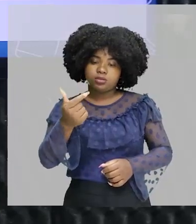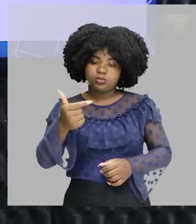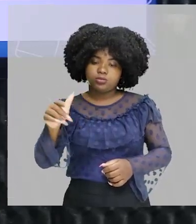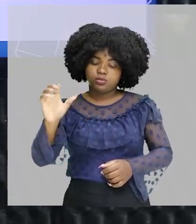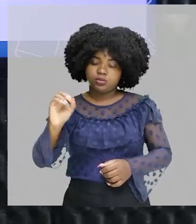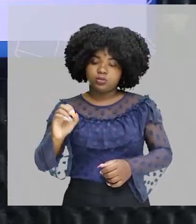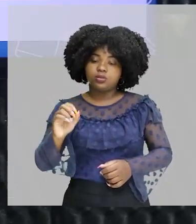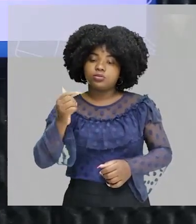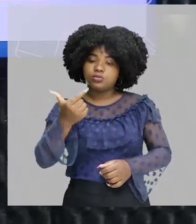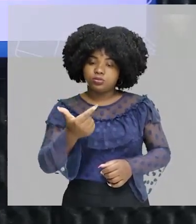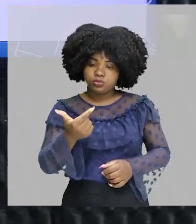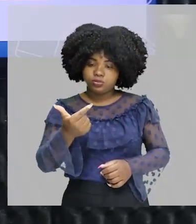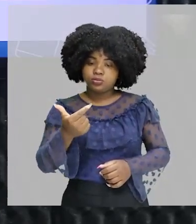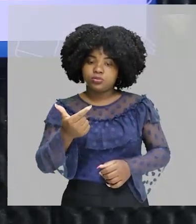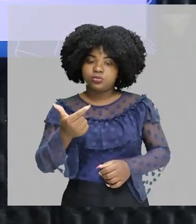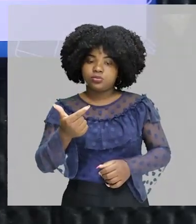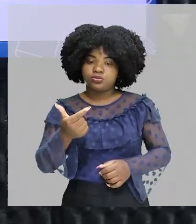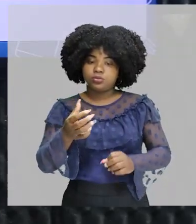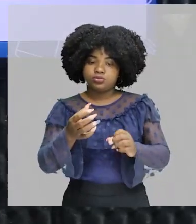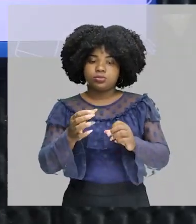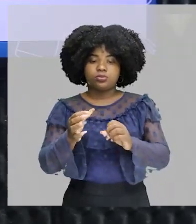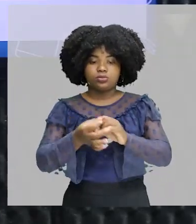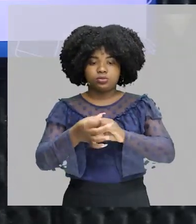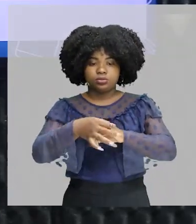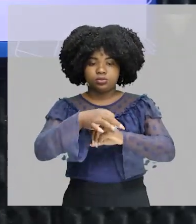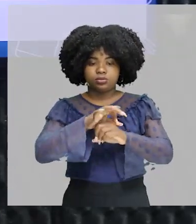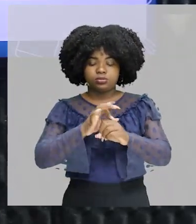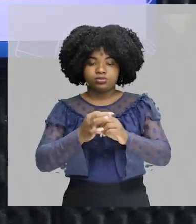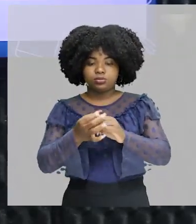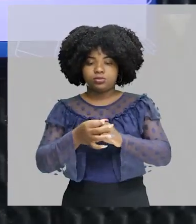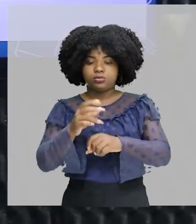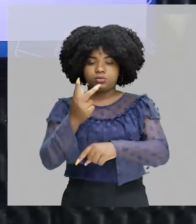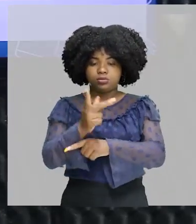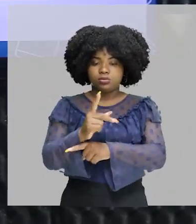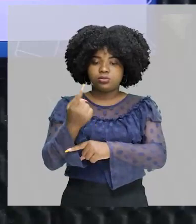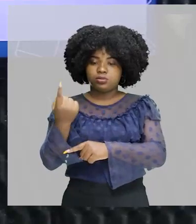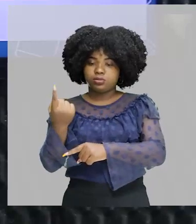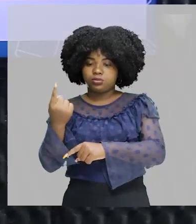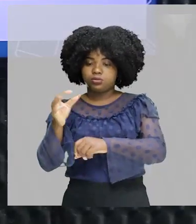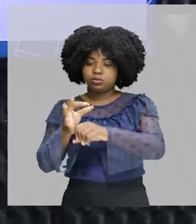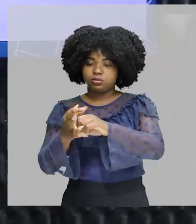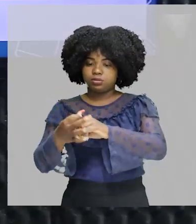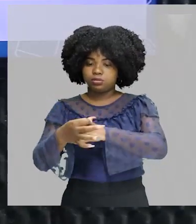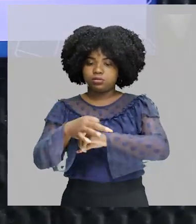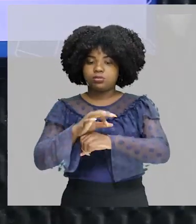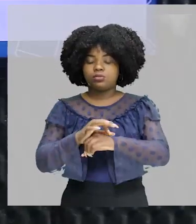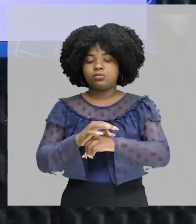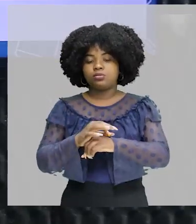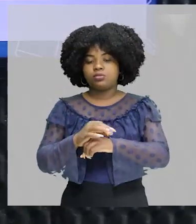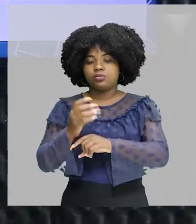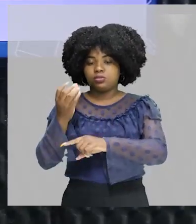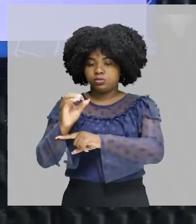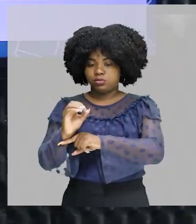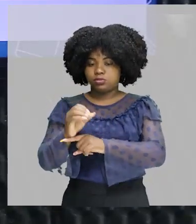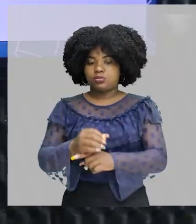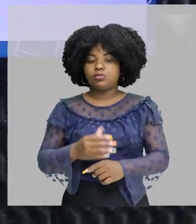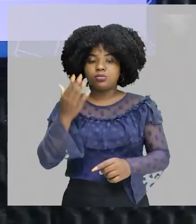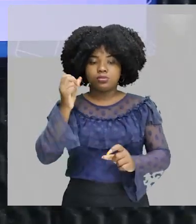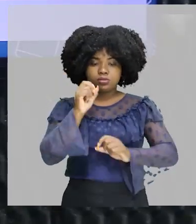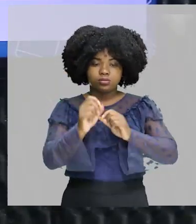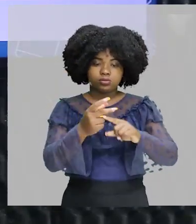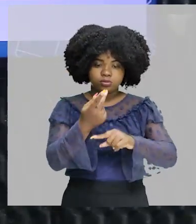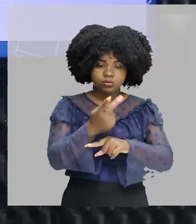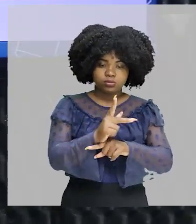dois átomos de hidrogênio e um átomo de oxigênio. Show! Sabendo que o hidrogênio tem massa atômica